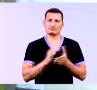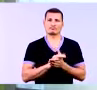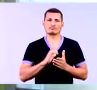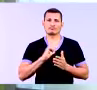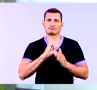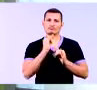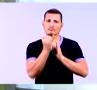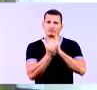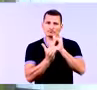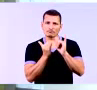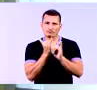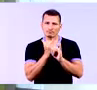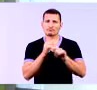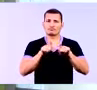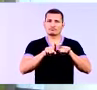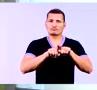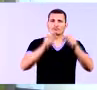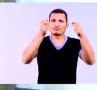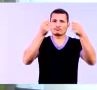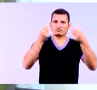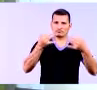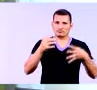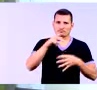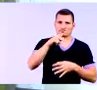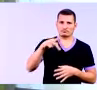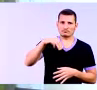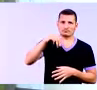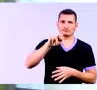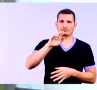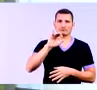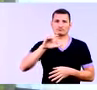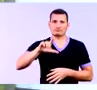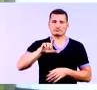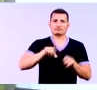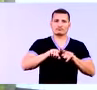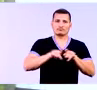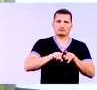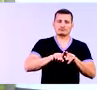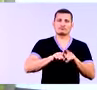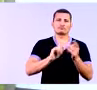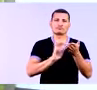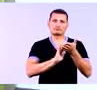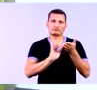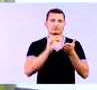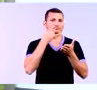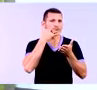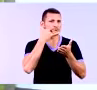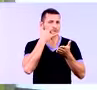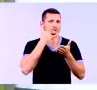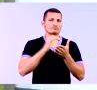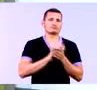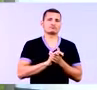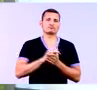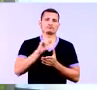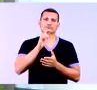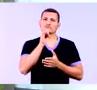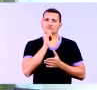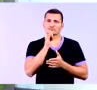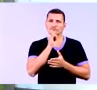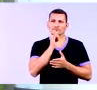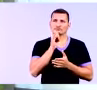como bem explicou lá no início o professor Marcel, também nos dispositivos móveis. Um exemplo clássico